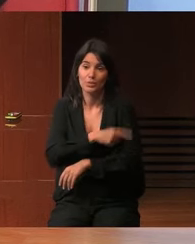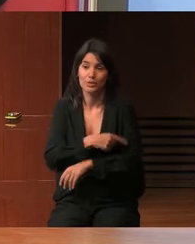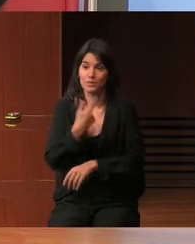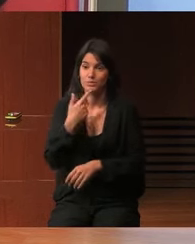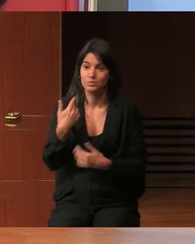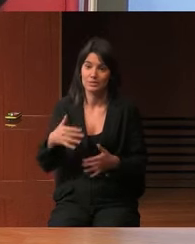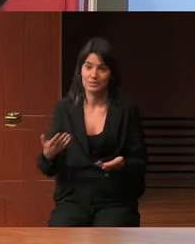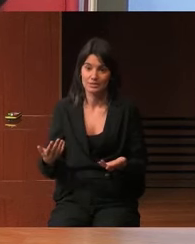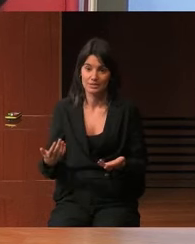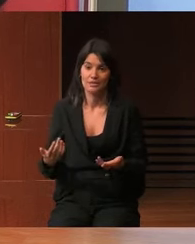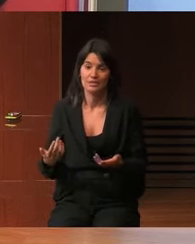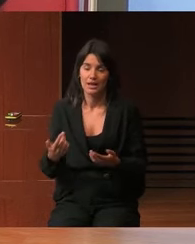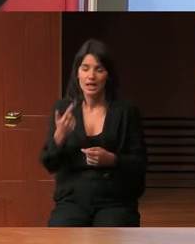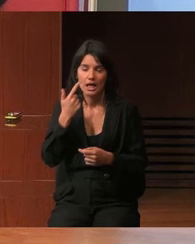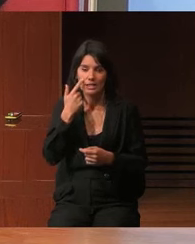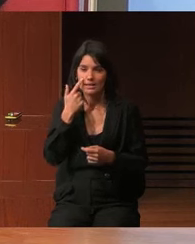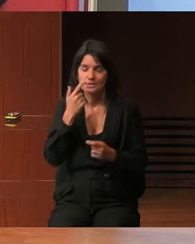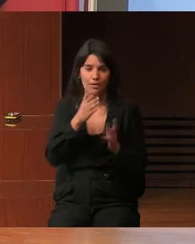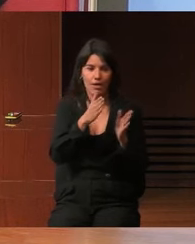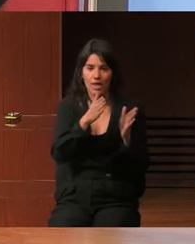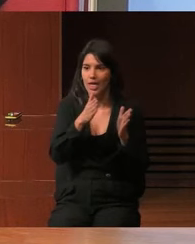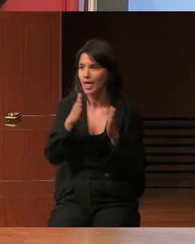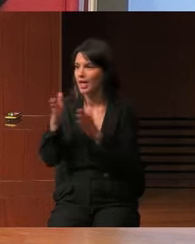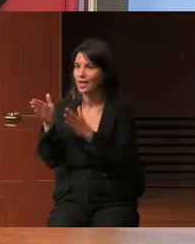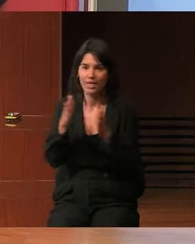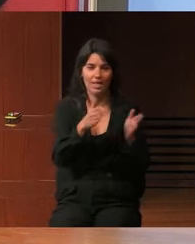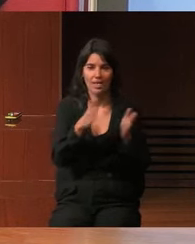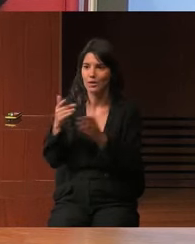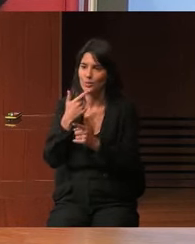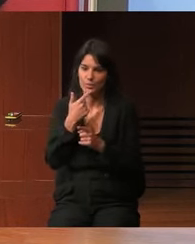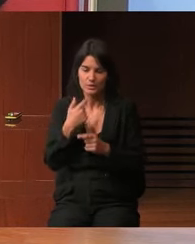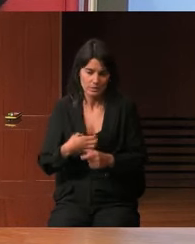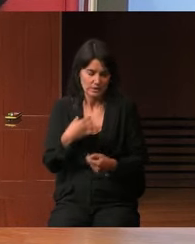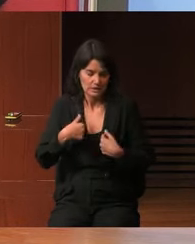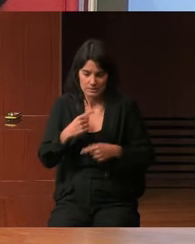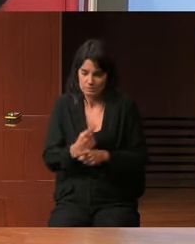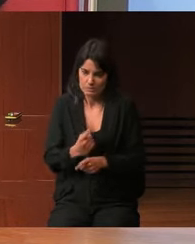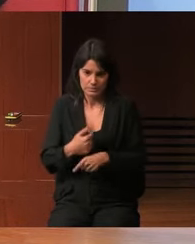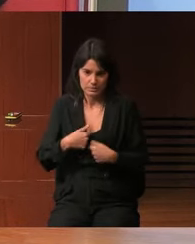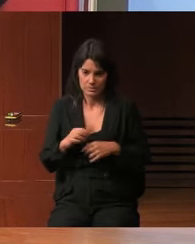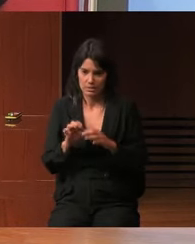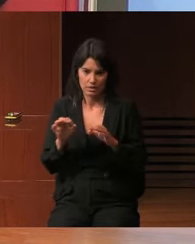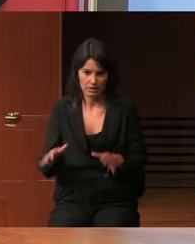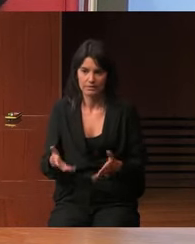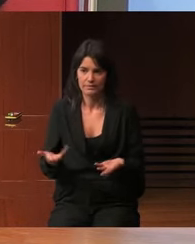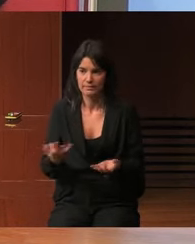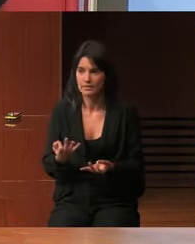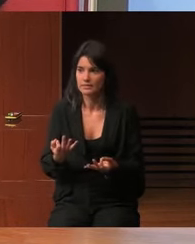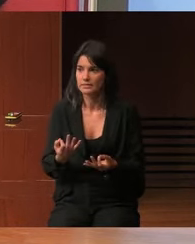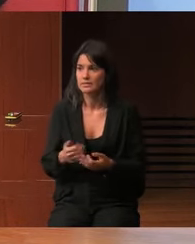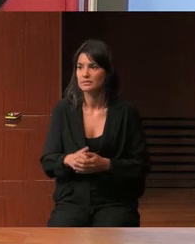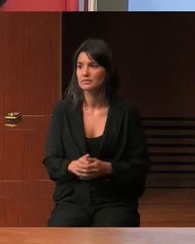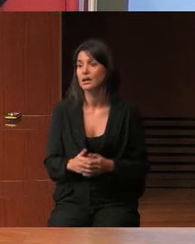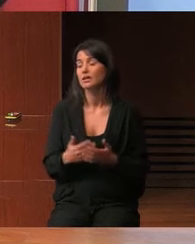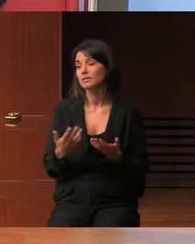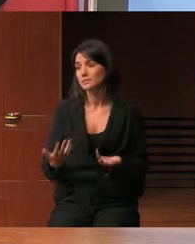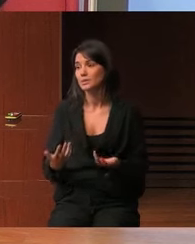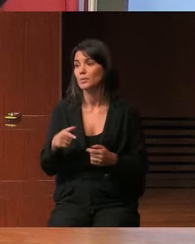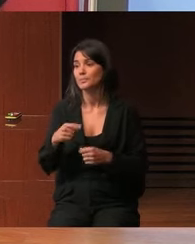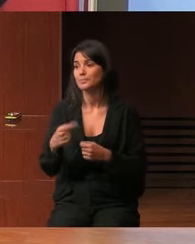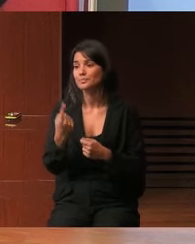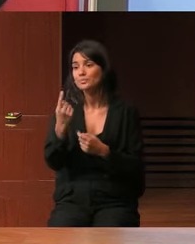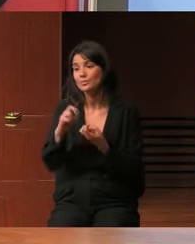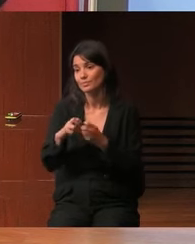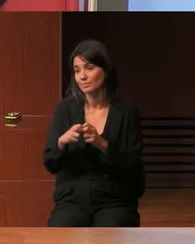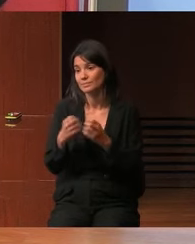de diluir a atenção. Isso é verdade. Eu sinto isso comigo. Eu sinto isso comigo, não é? De modo que nós temos aqui um